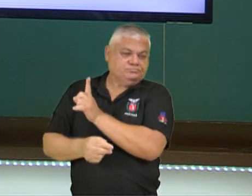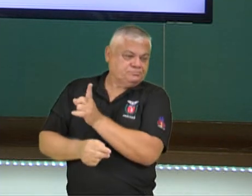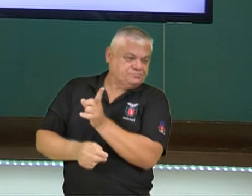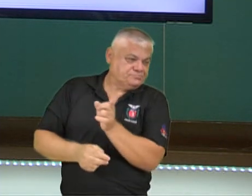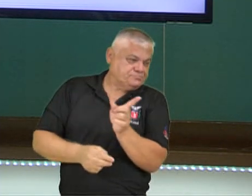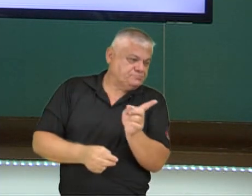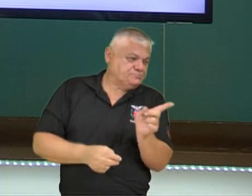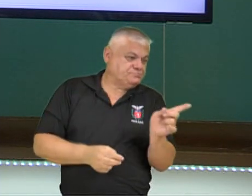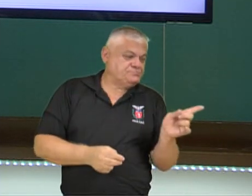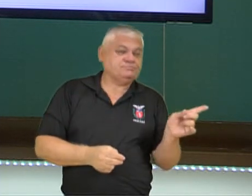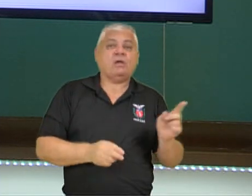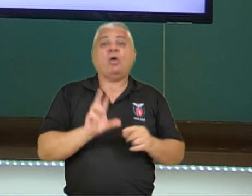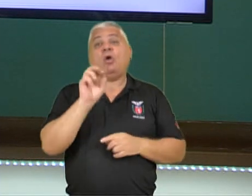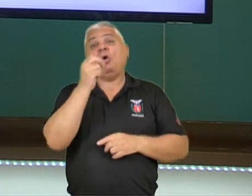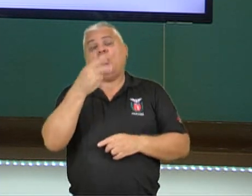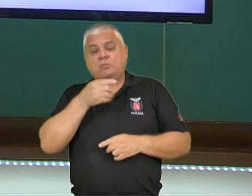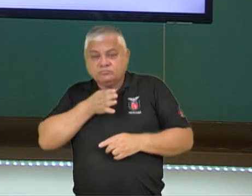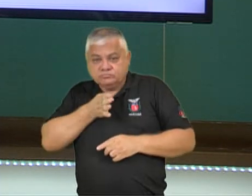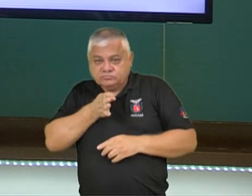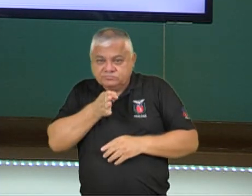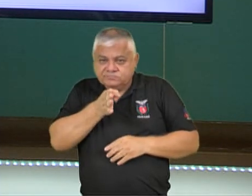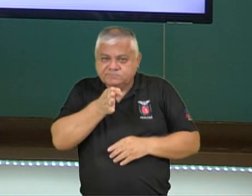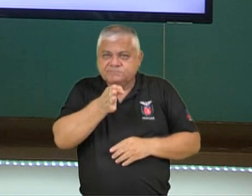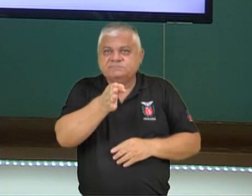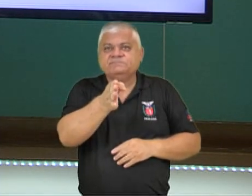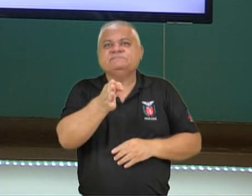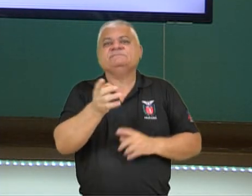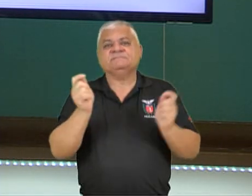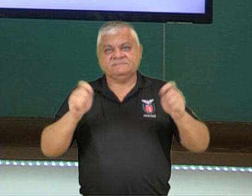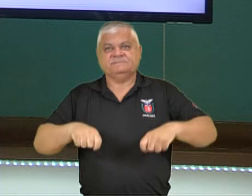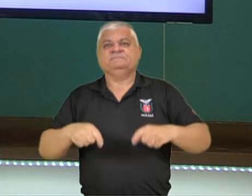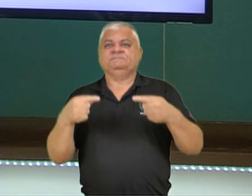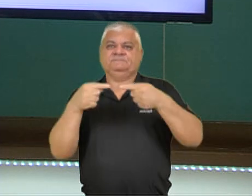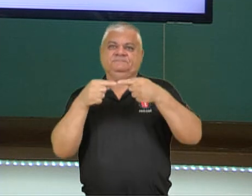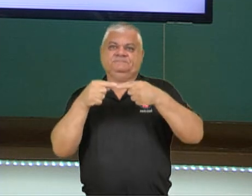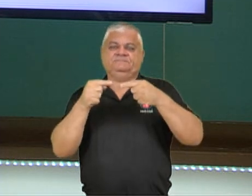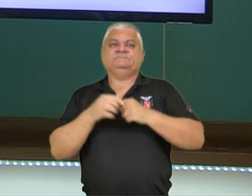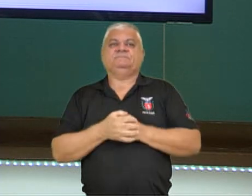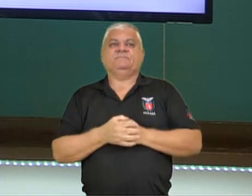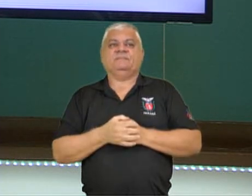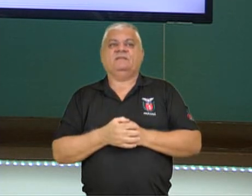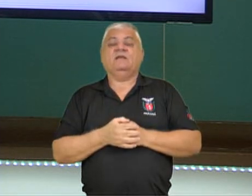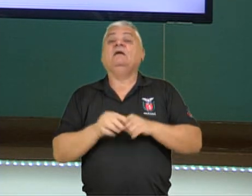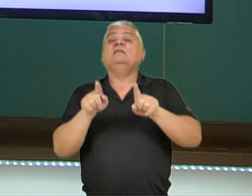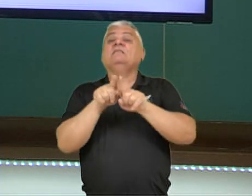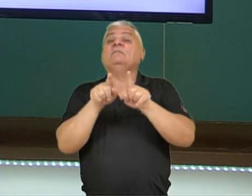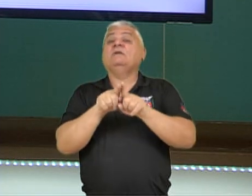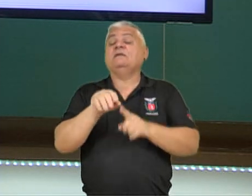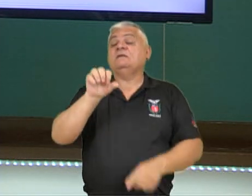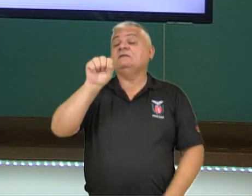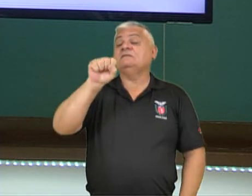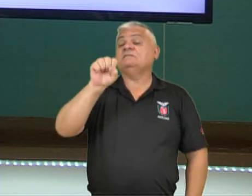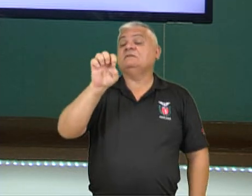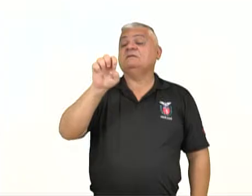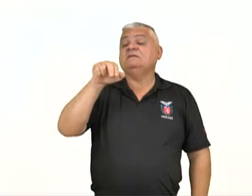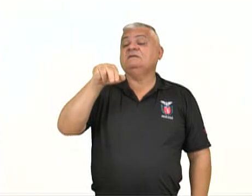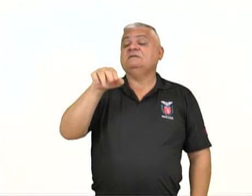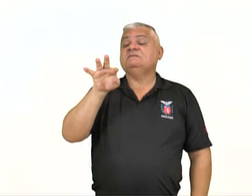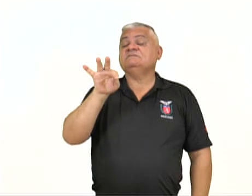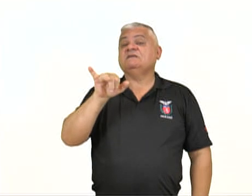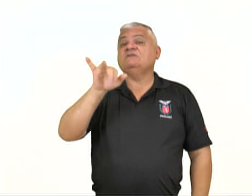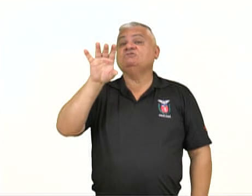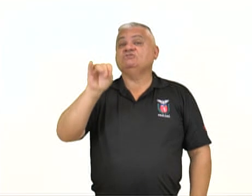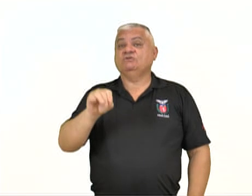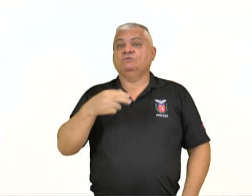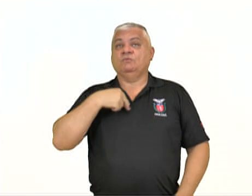vetor envolvido, ou seja, a reta suporte representa a direção. E nós vamos ter o sentido. O sentido é a orientação, tais como